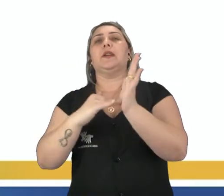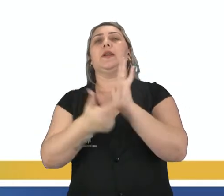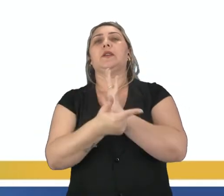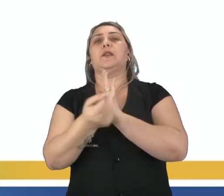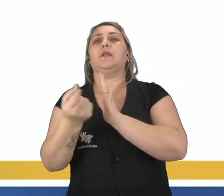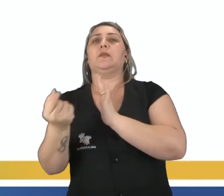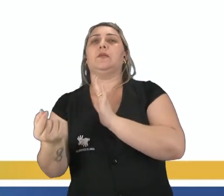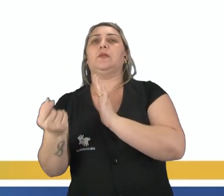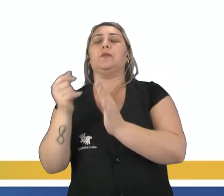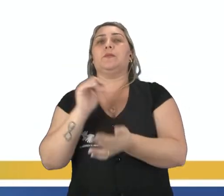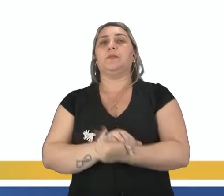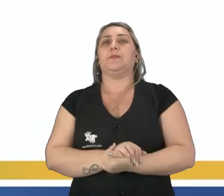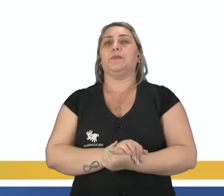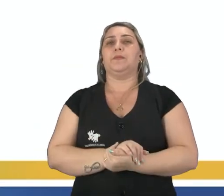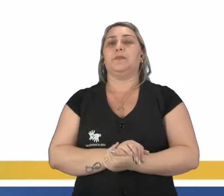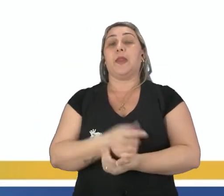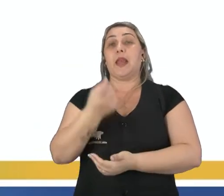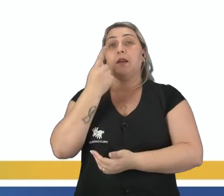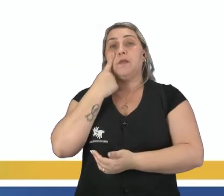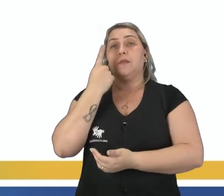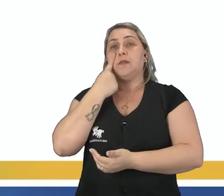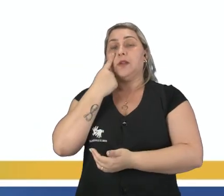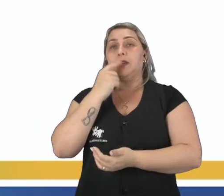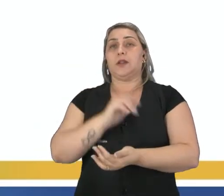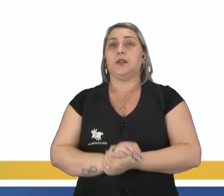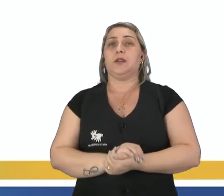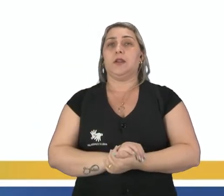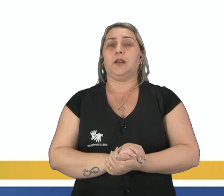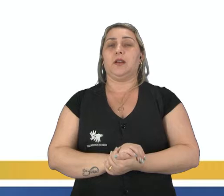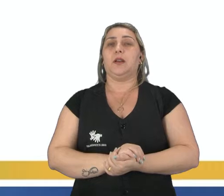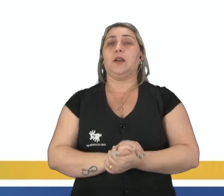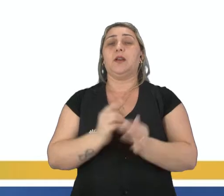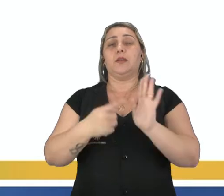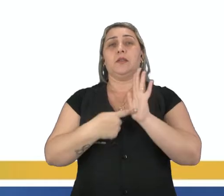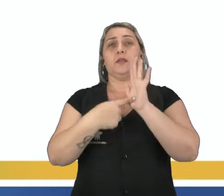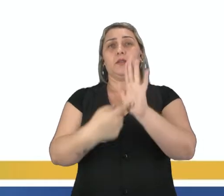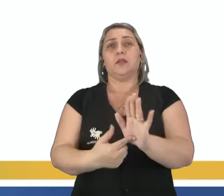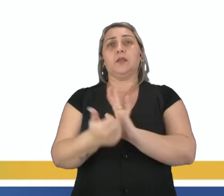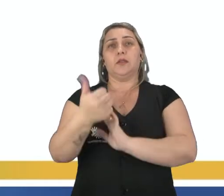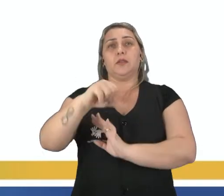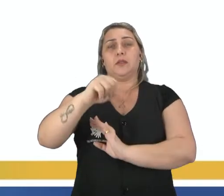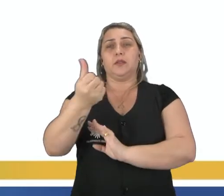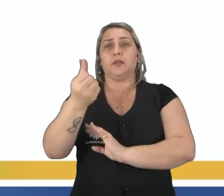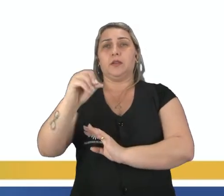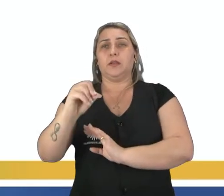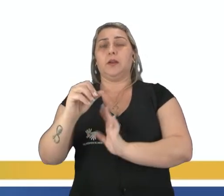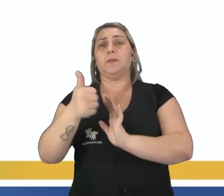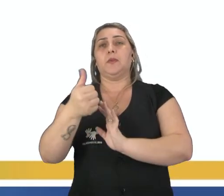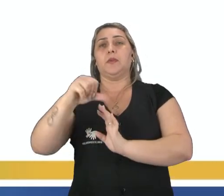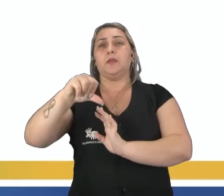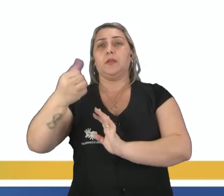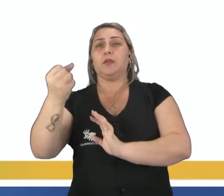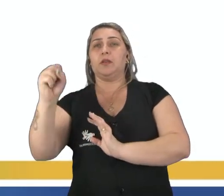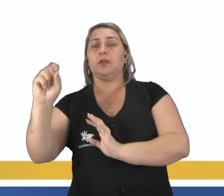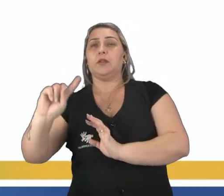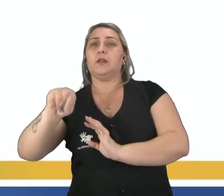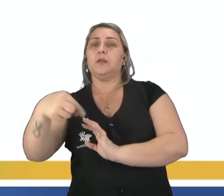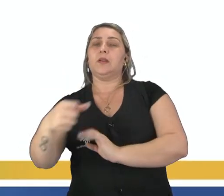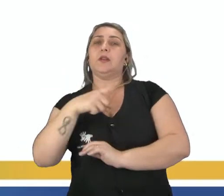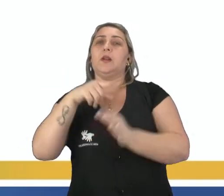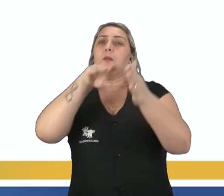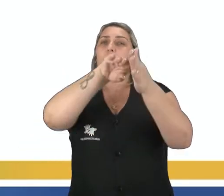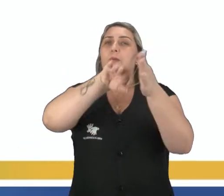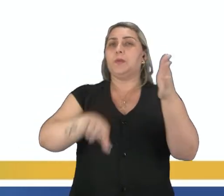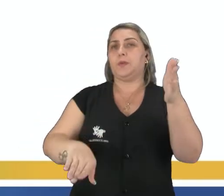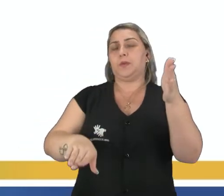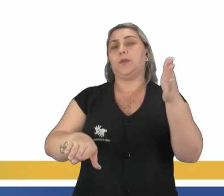anos 2000. E então veja aí que estabiliza entre 1960 e 1980 e depois tem uma